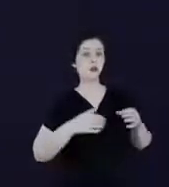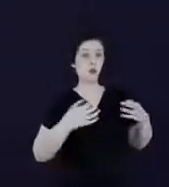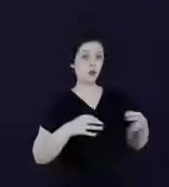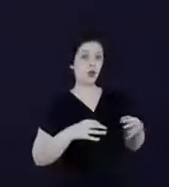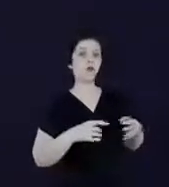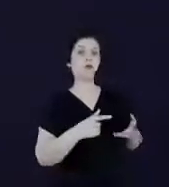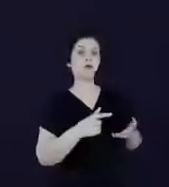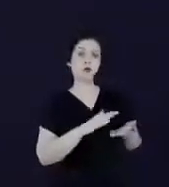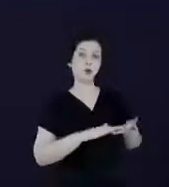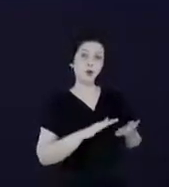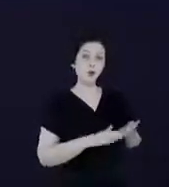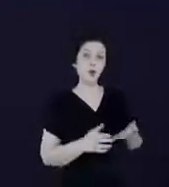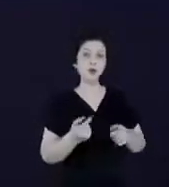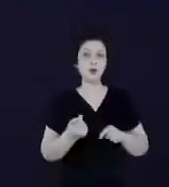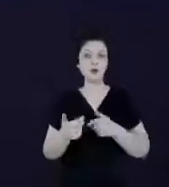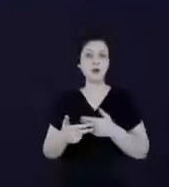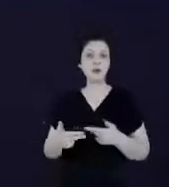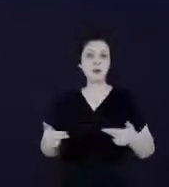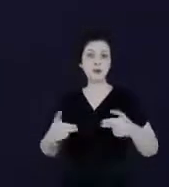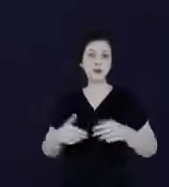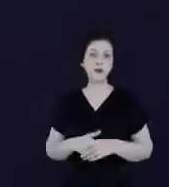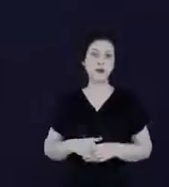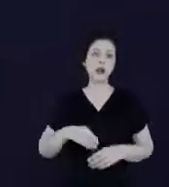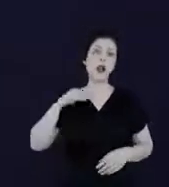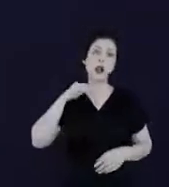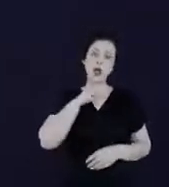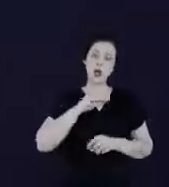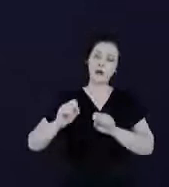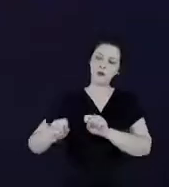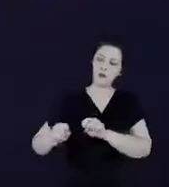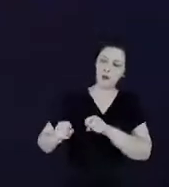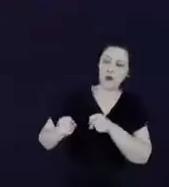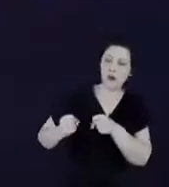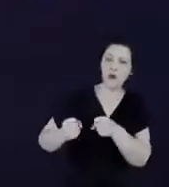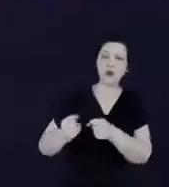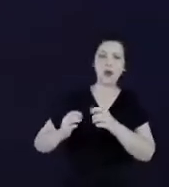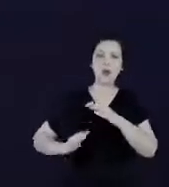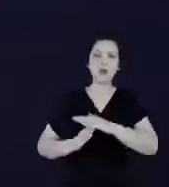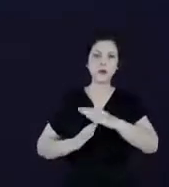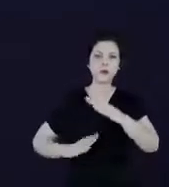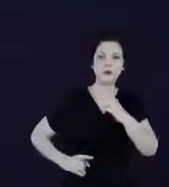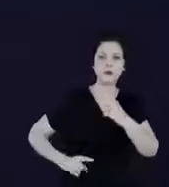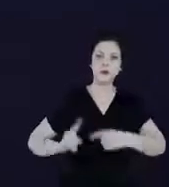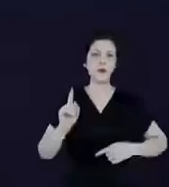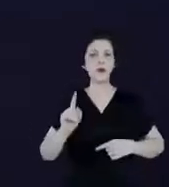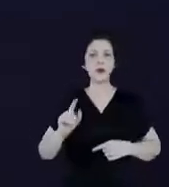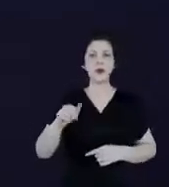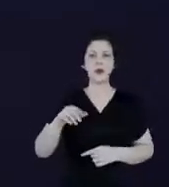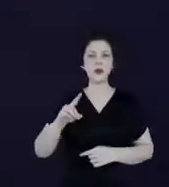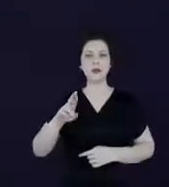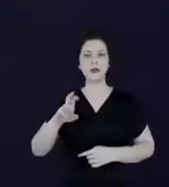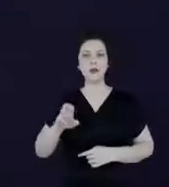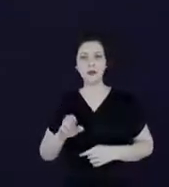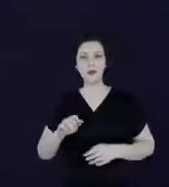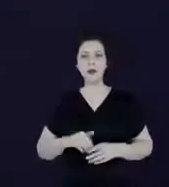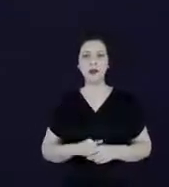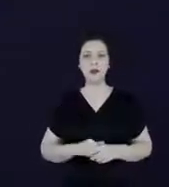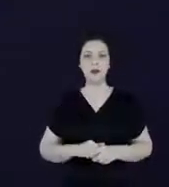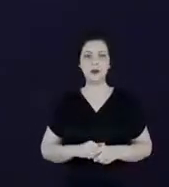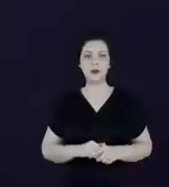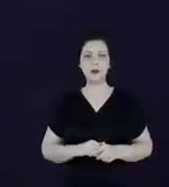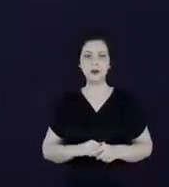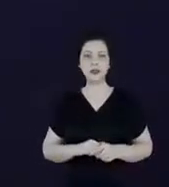benefícios. É lógico que foi feito um esforço enorme, superamos o exemplo que o André trouxe do